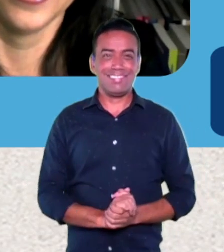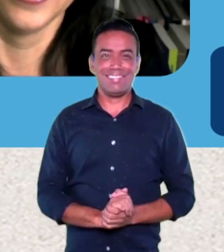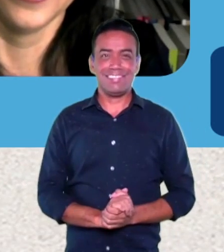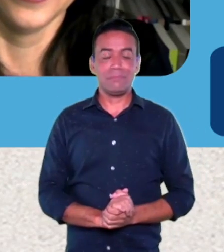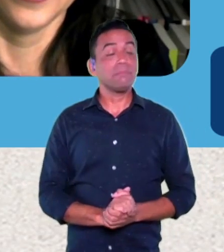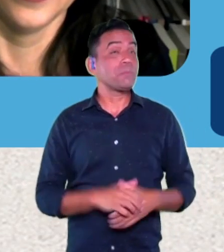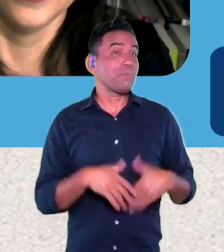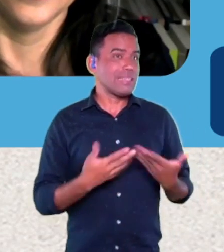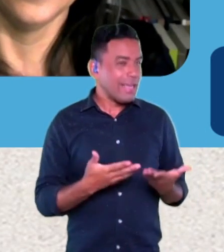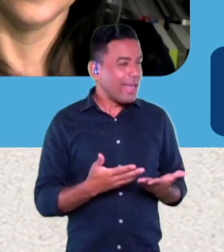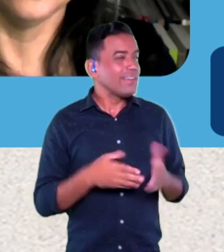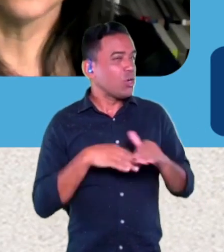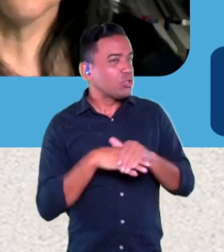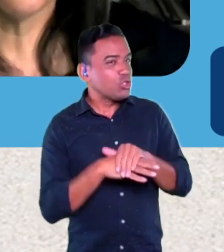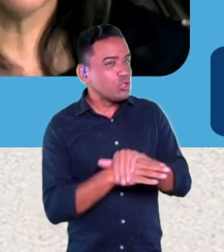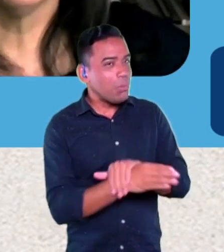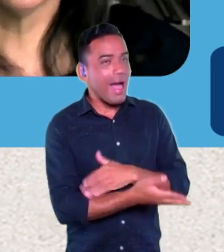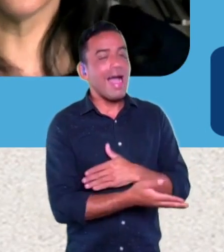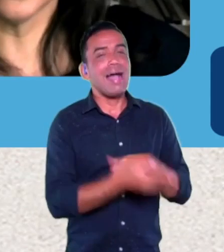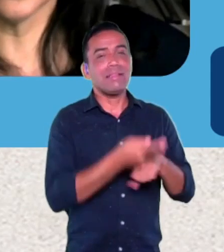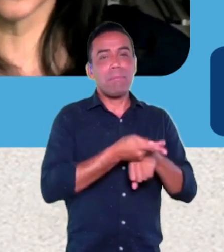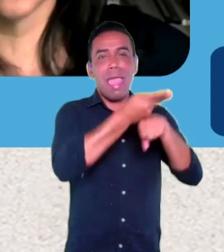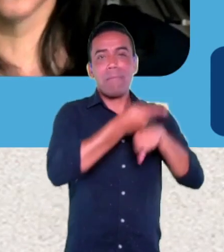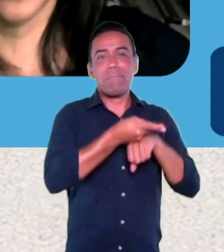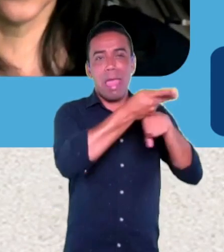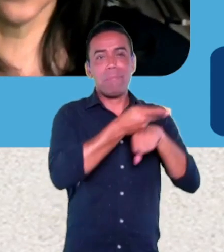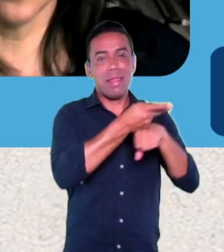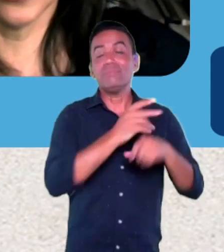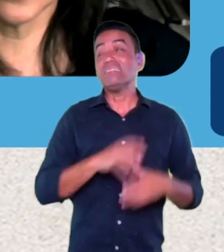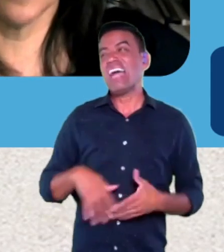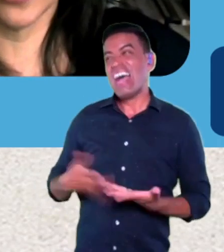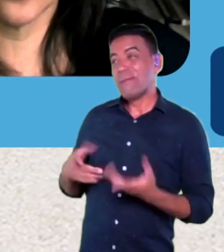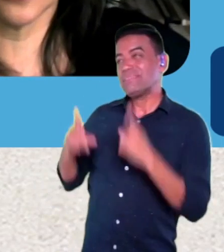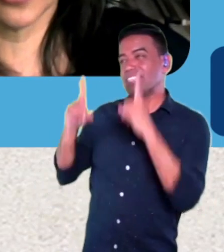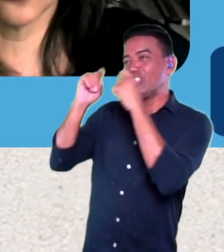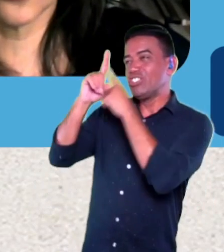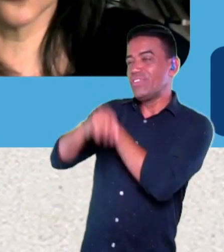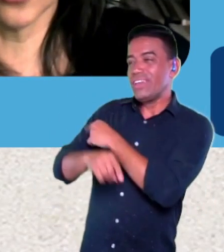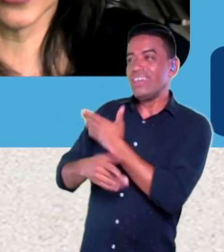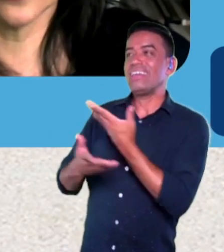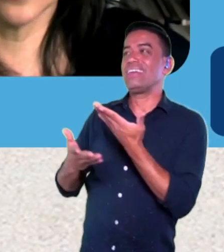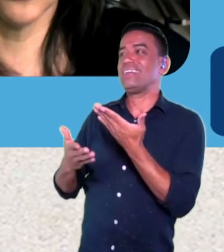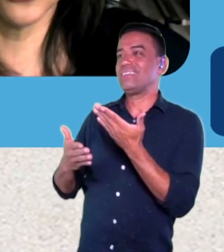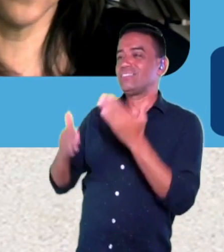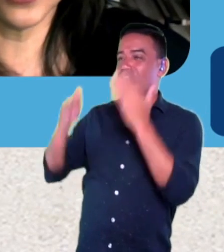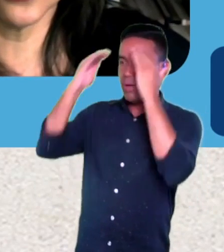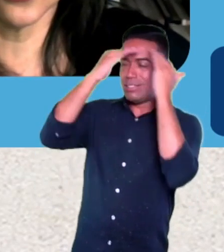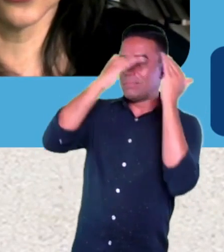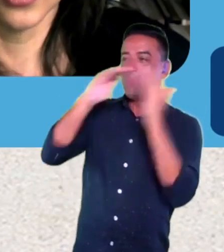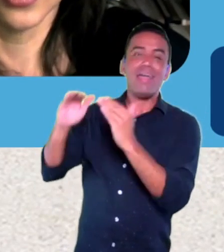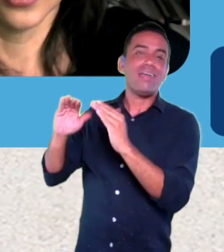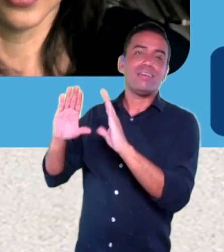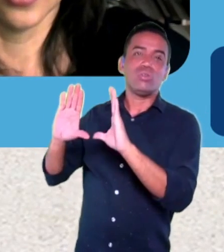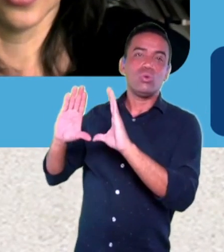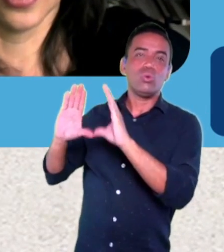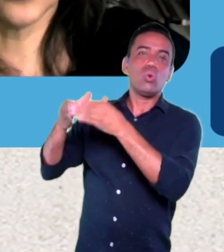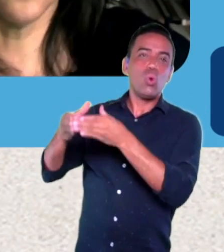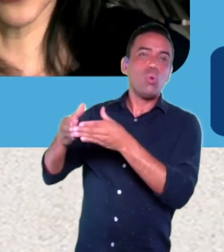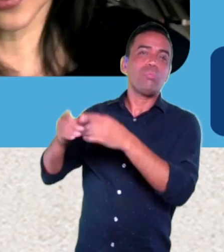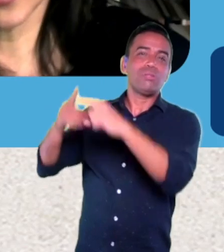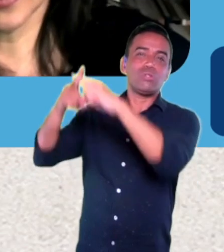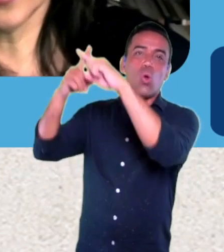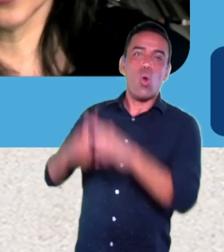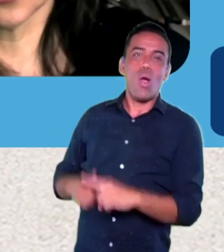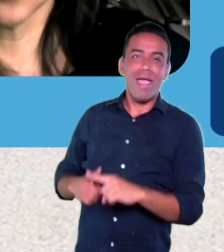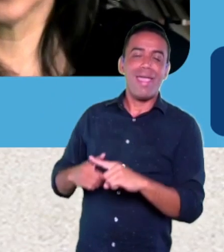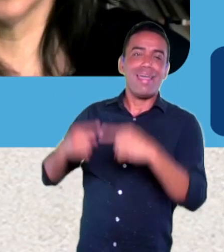Mas você que está acostumada, né? Tá que ganha Também que prêmio. é muito difícil, não é só um respeito também aos concorrentes, é muito difícil. É